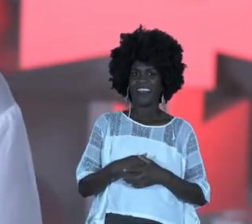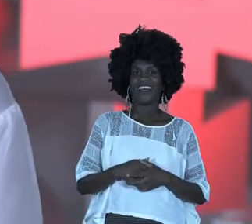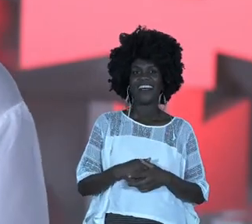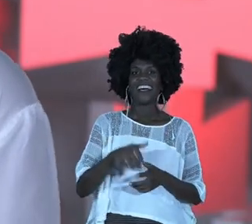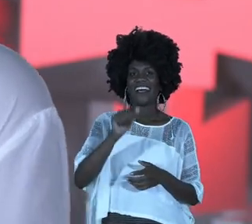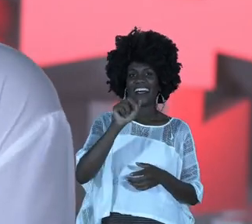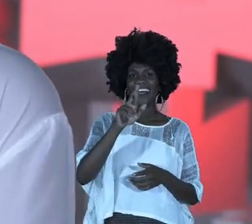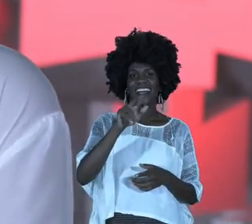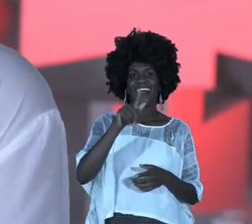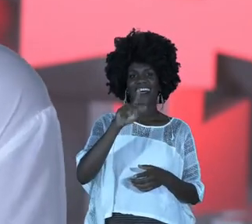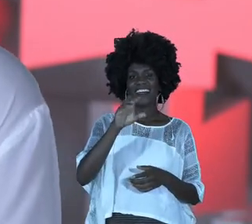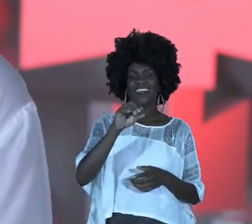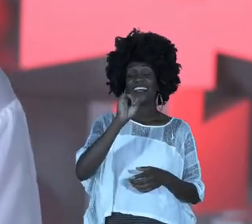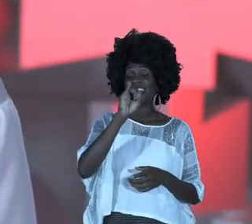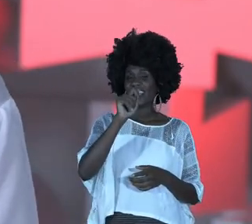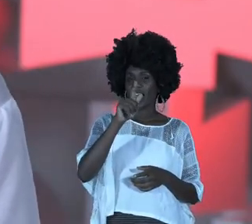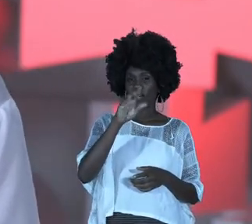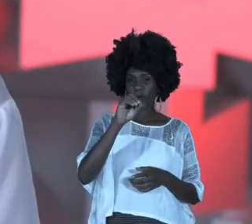Iago.